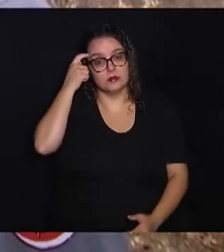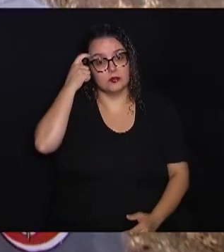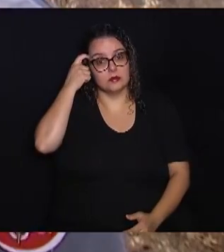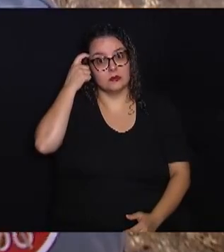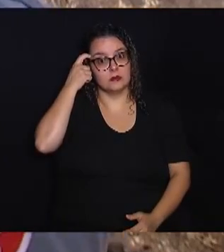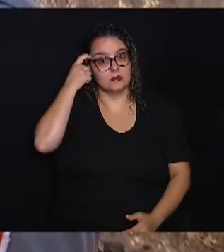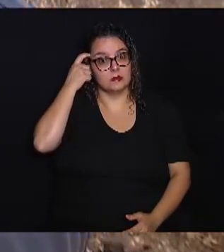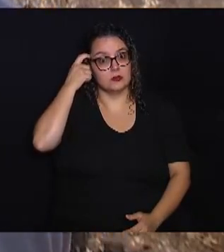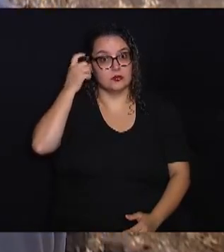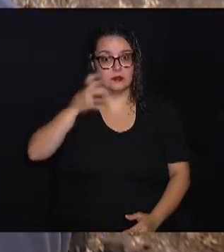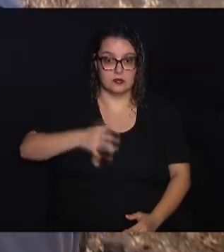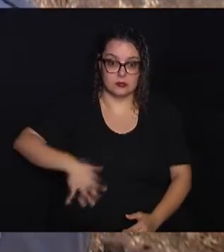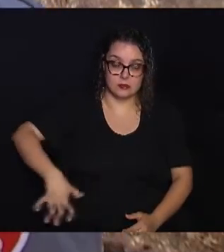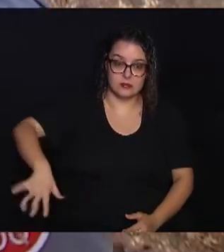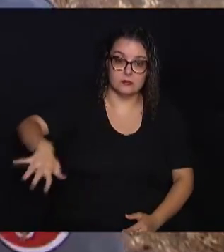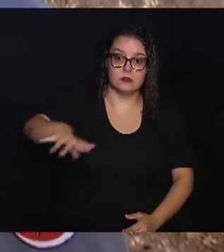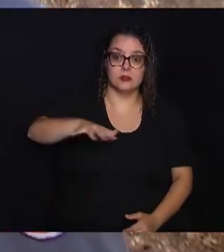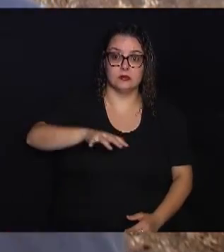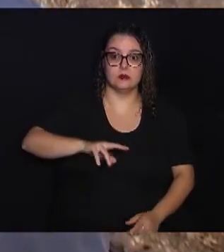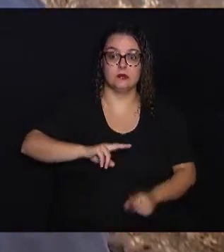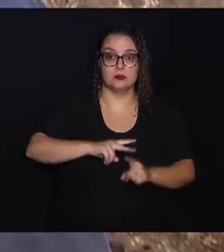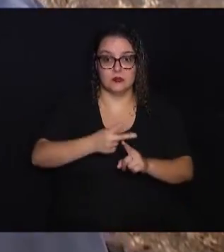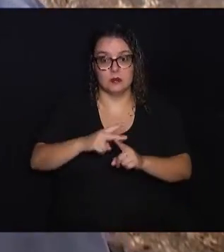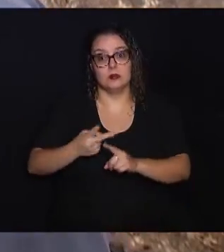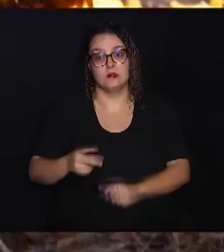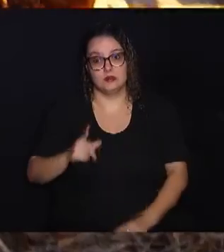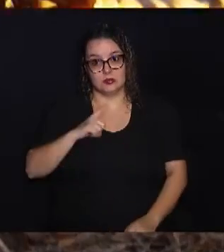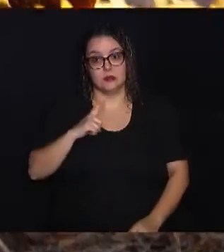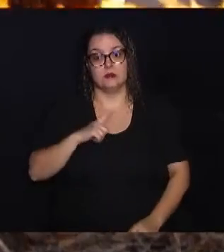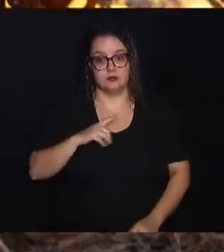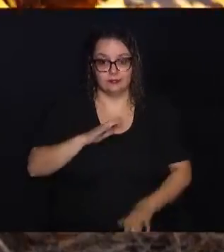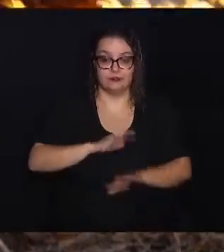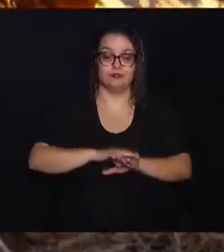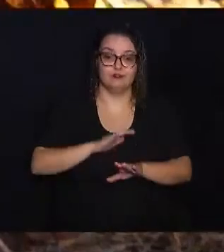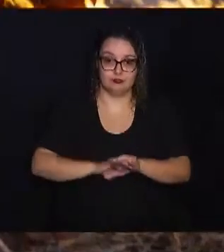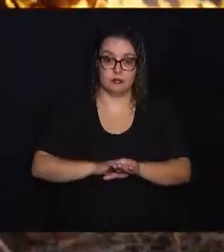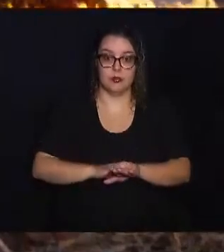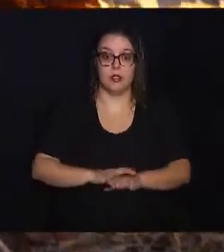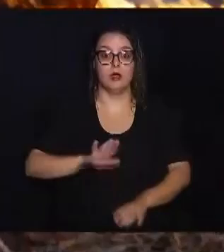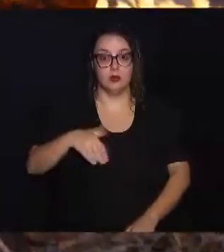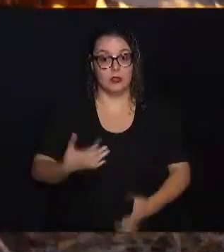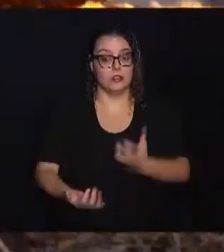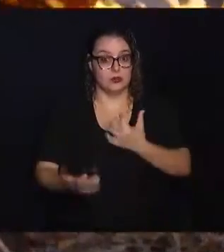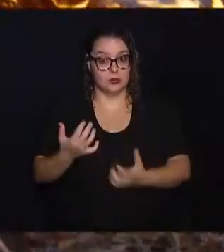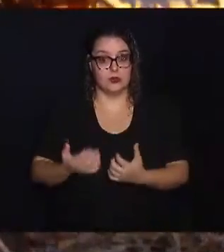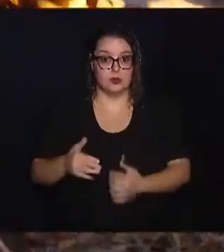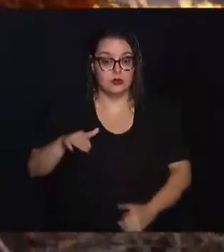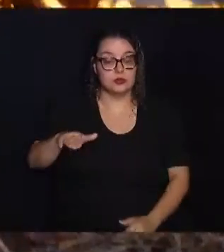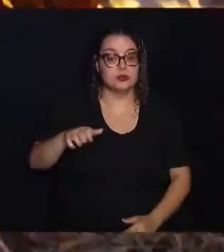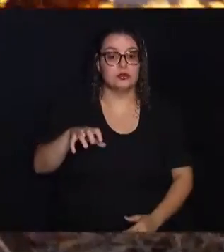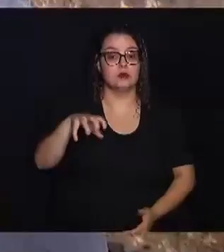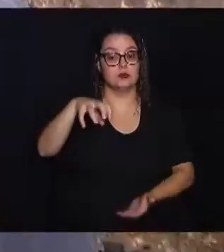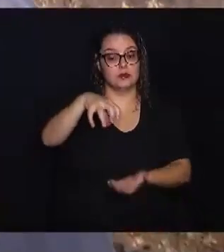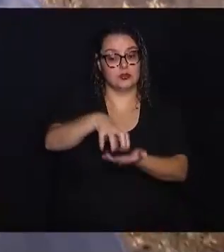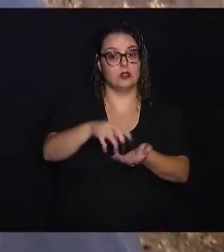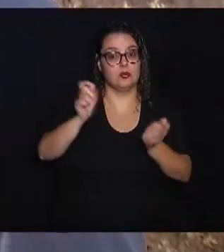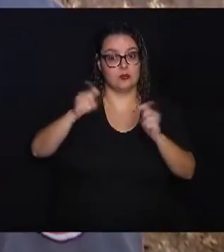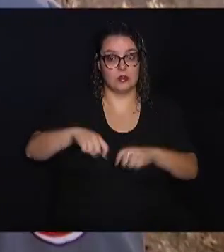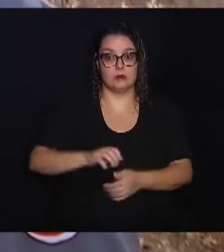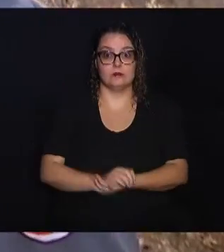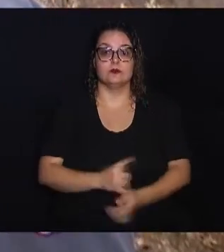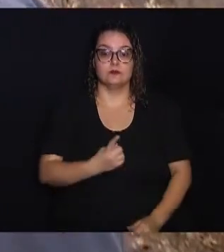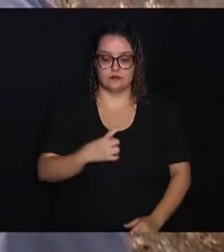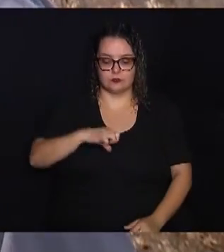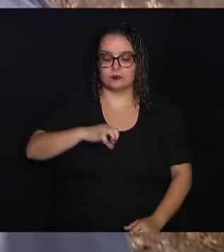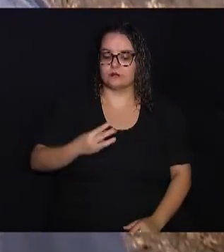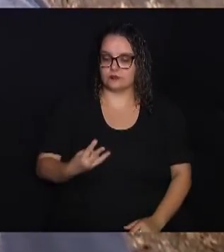todo esse desdobramento causado por essa ação. Em caso de incêndio, acione os órgãos competentes. 193,